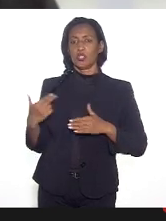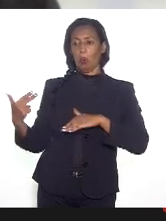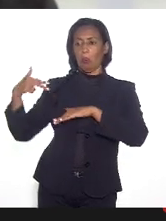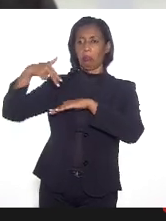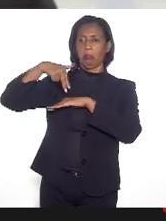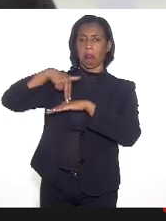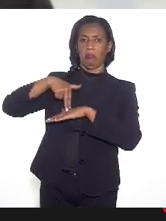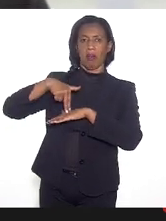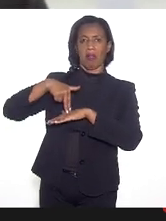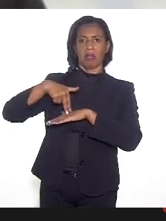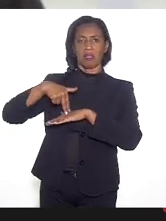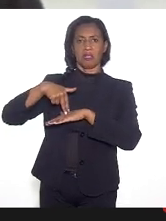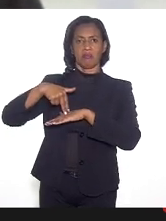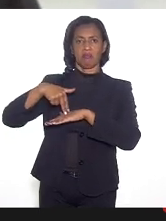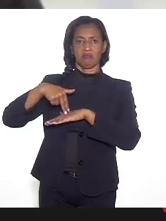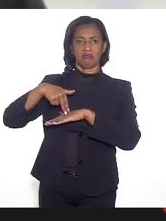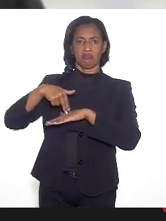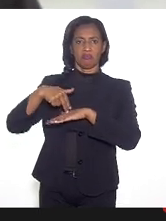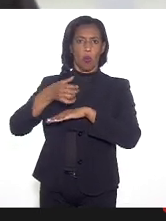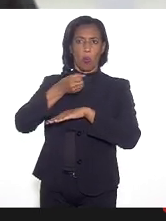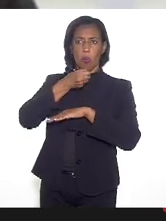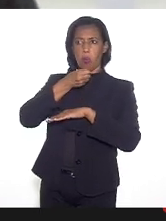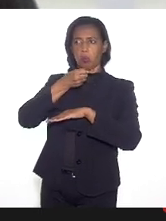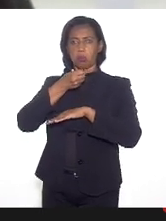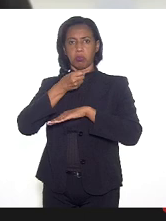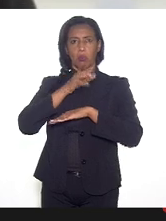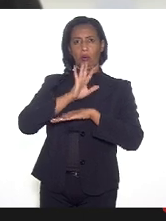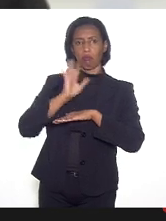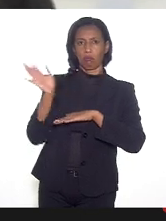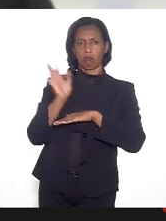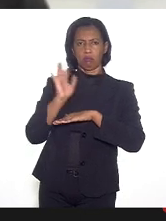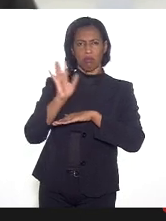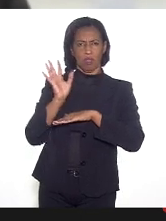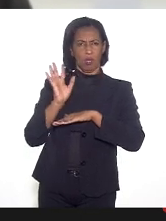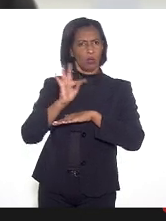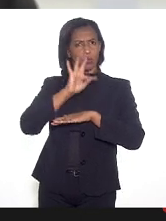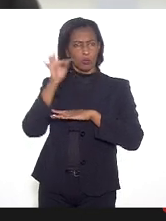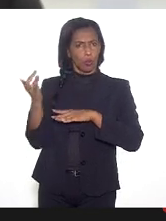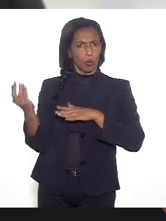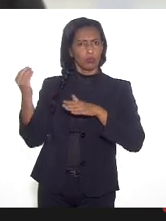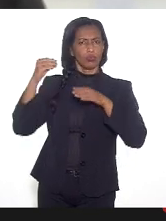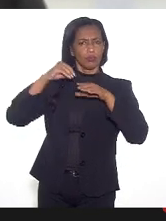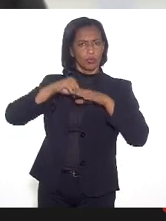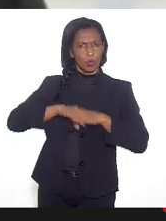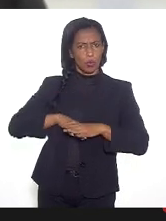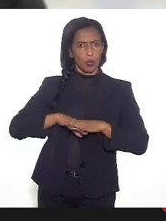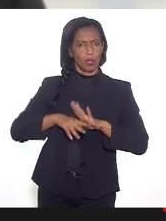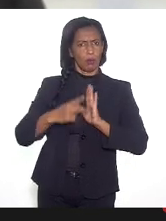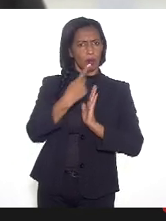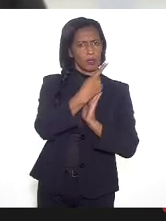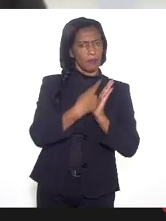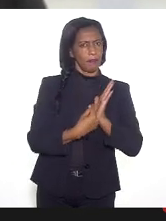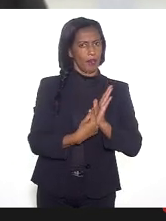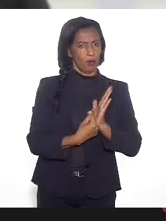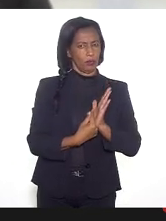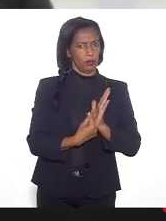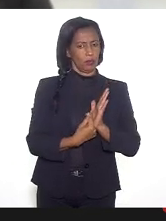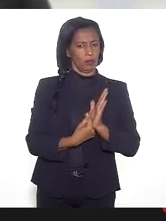eleitoral. Todos nós somos deputados estaduais, todos imbuídos dessa pauta, e aí eu deixo muito claro aqui